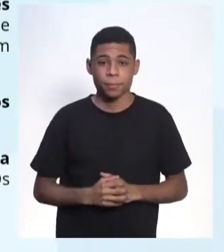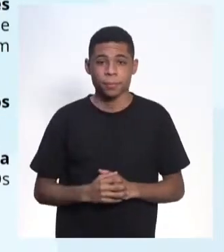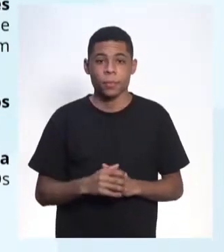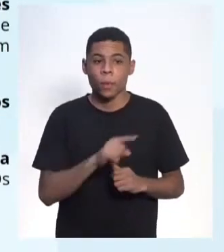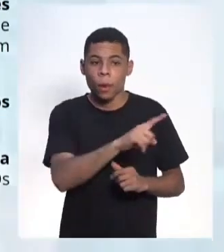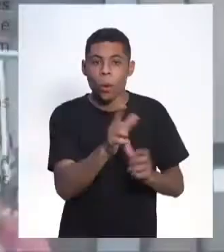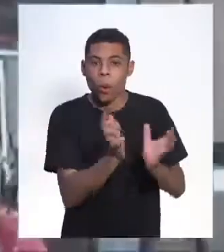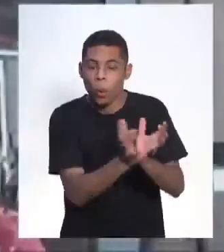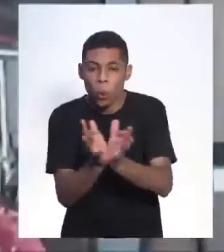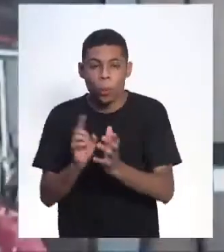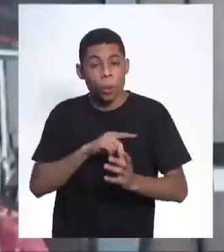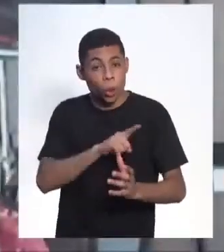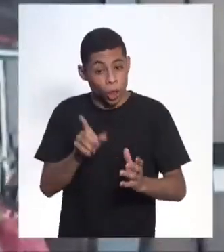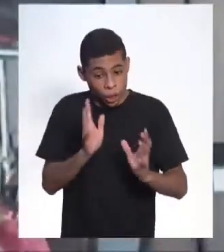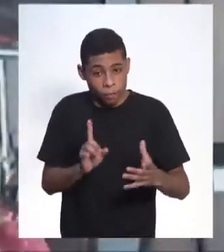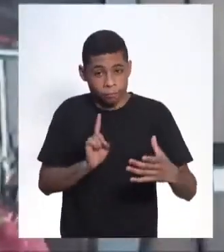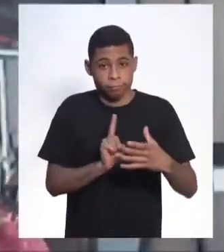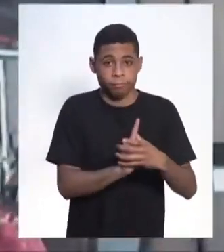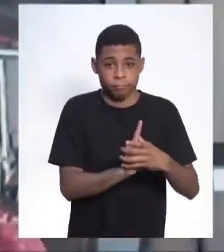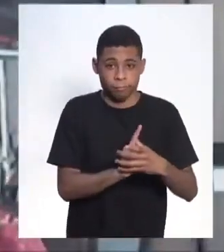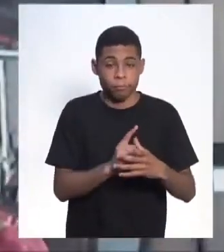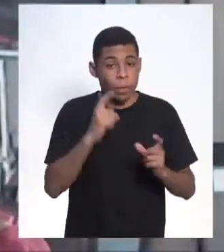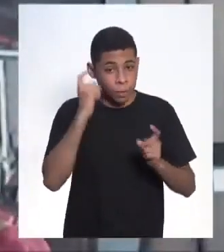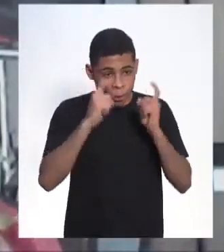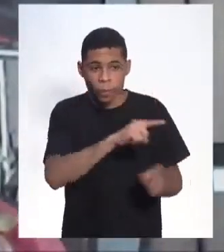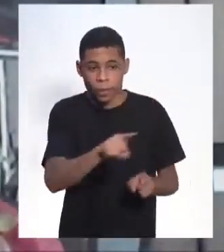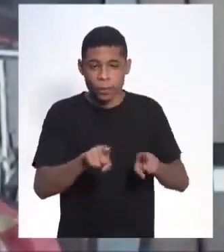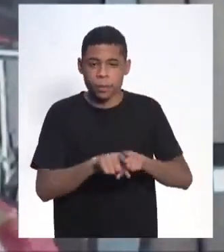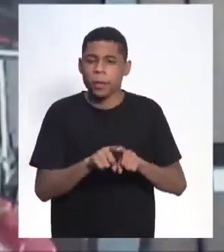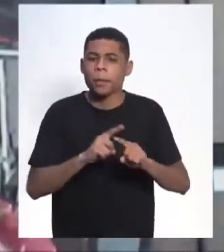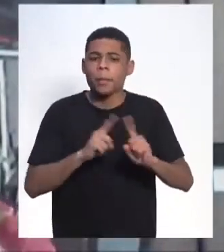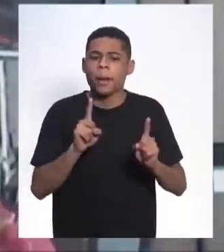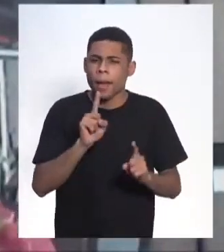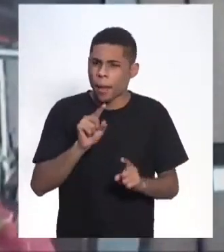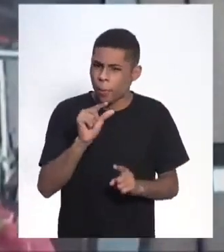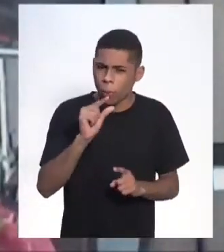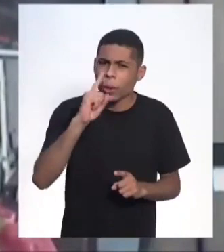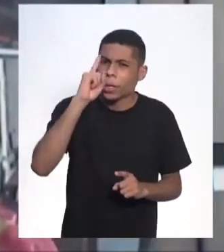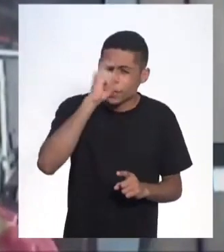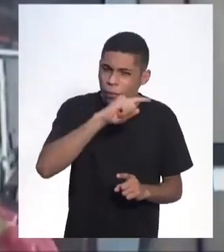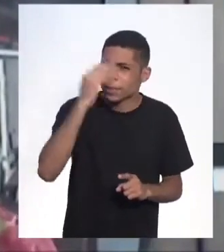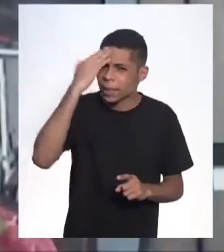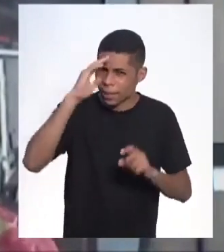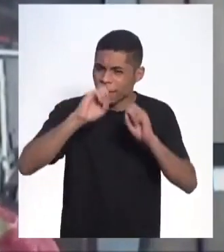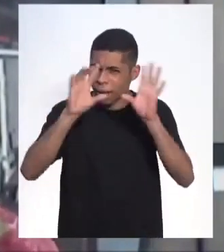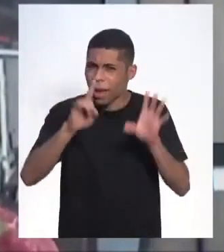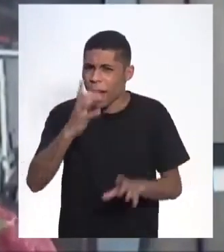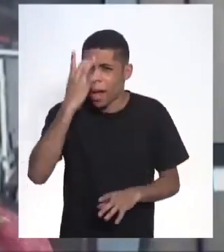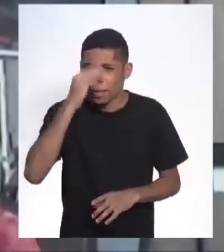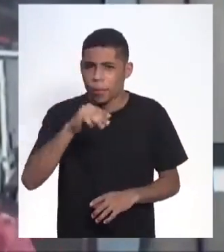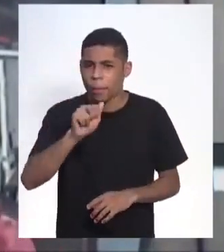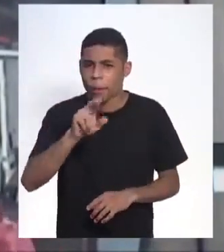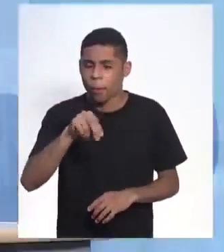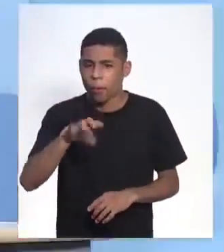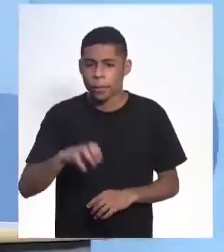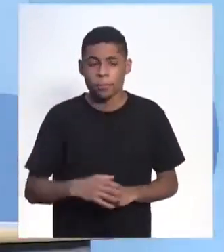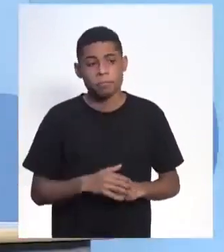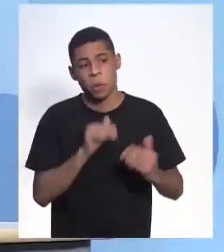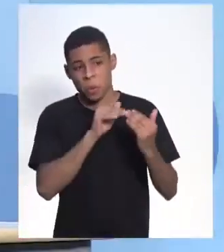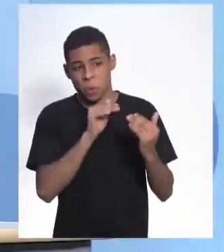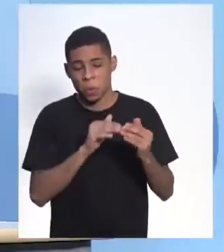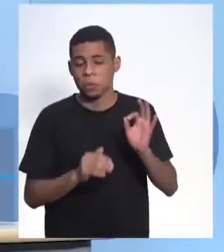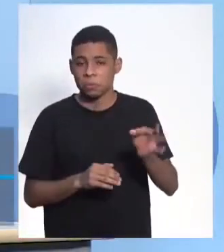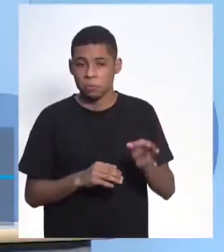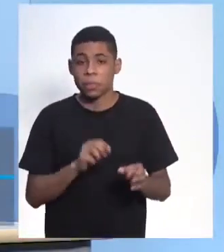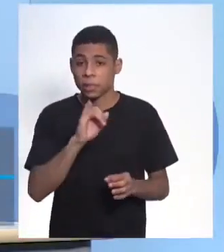esses grupos que nós fazemos parte. Como é que você... Mas é um pouco difícil entender isso, você não acha, Marconi? Concordo.